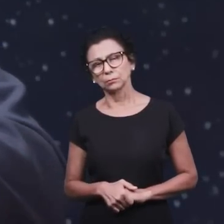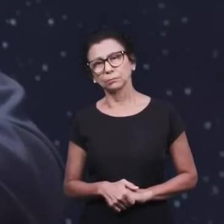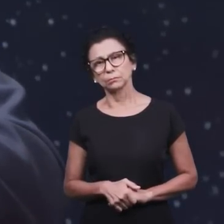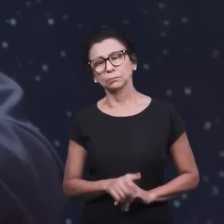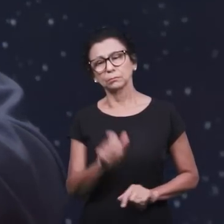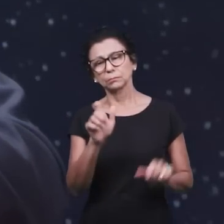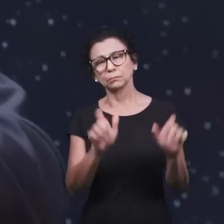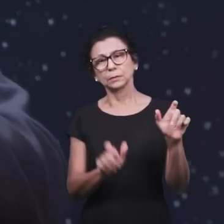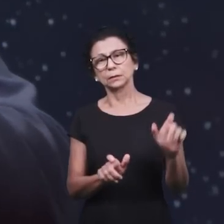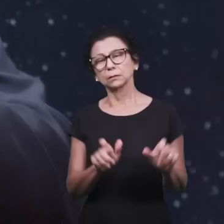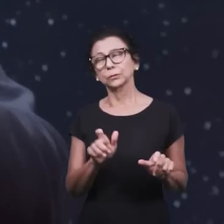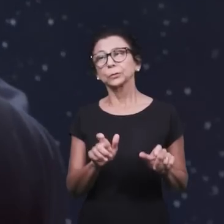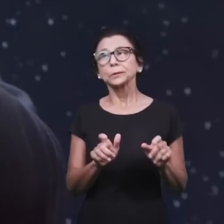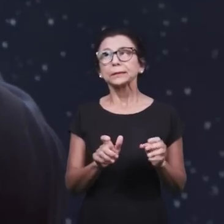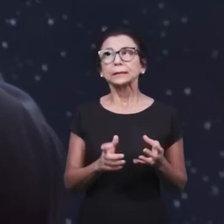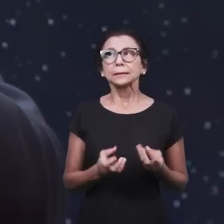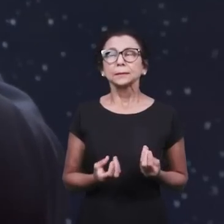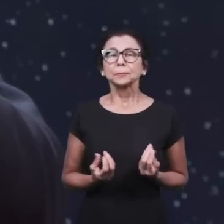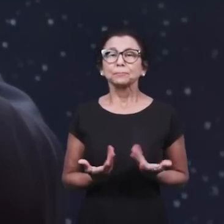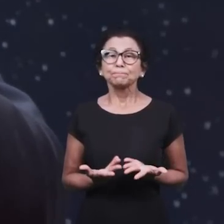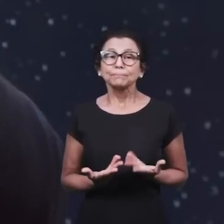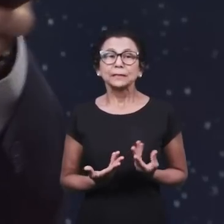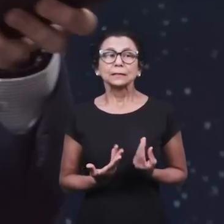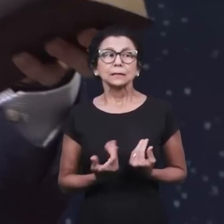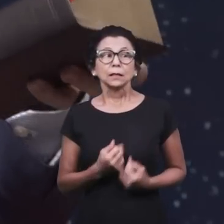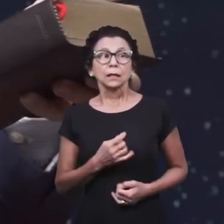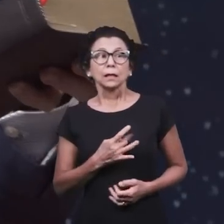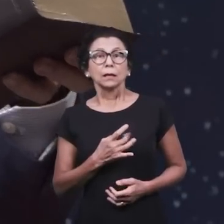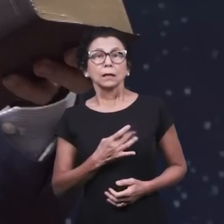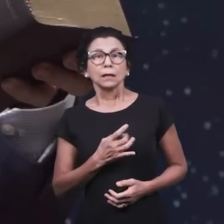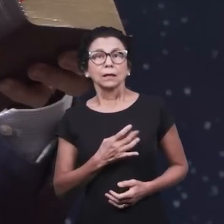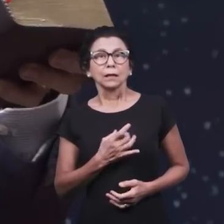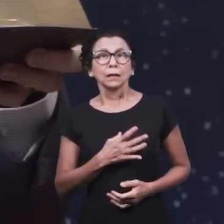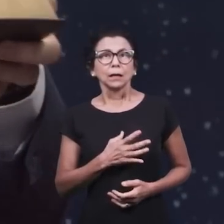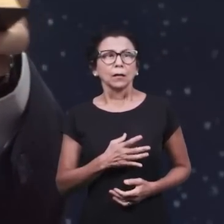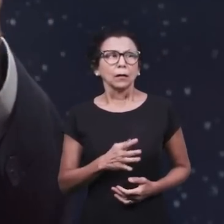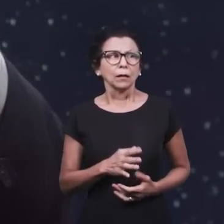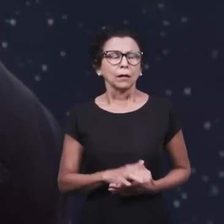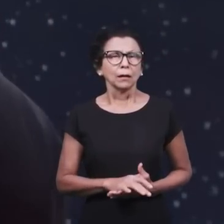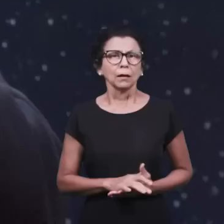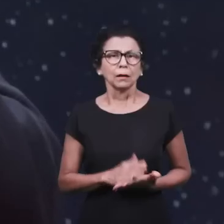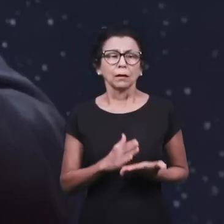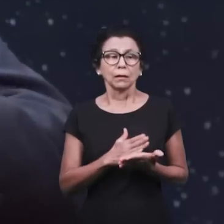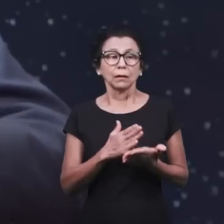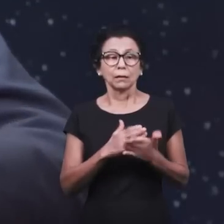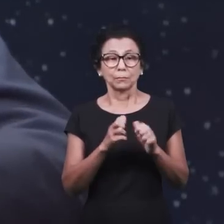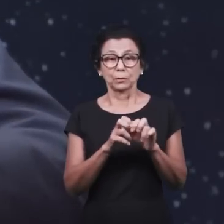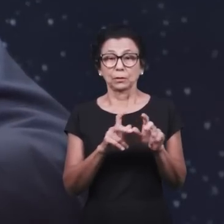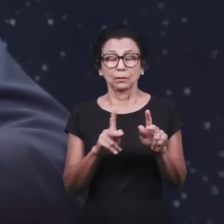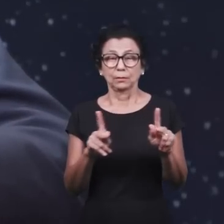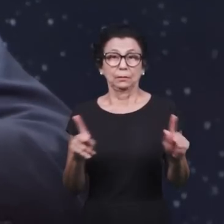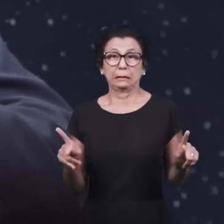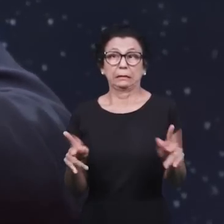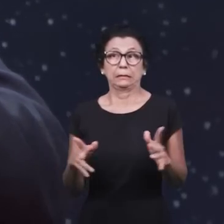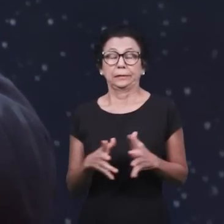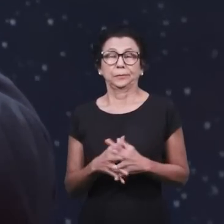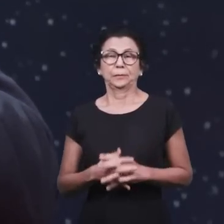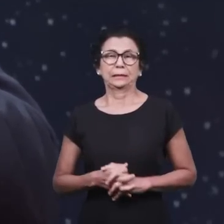majoritária, pode trazer muito medo. Há, de certa